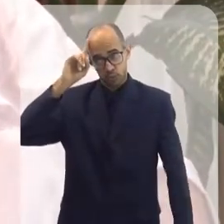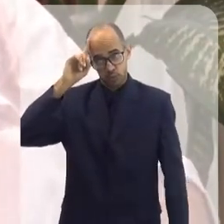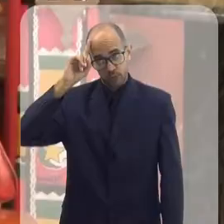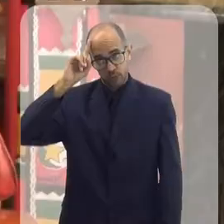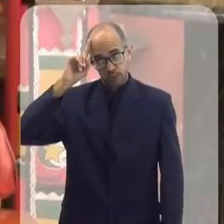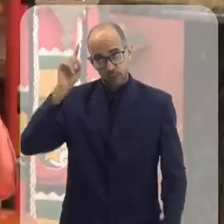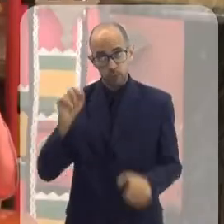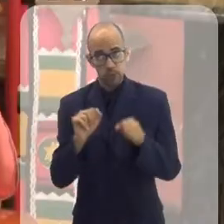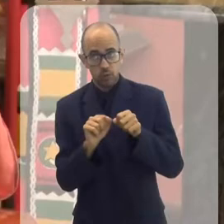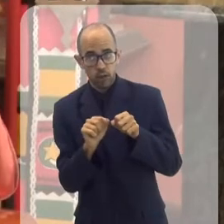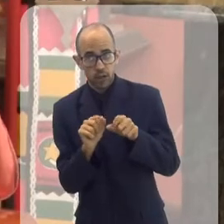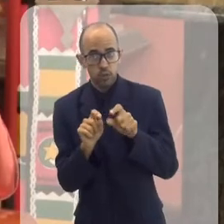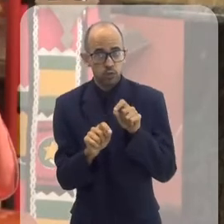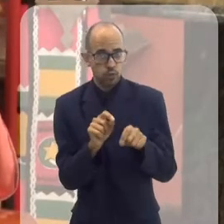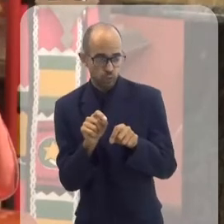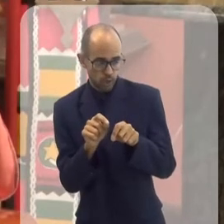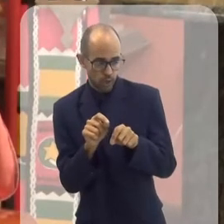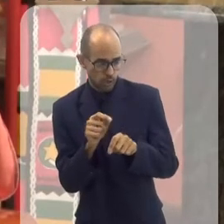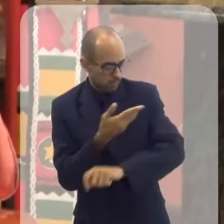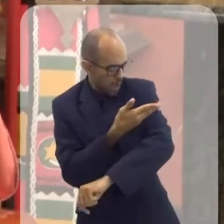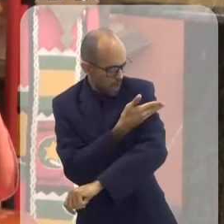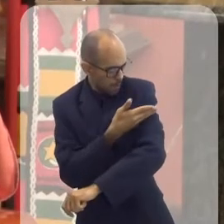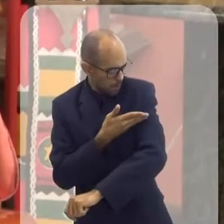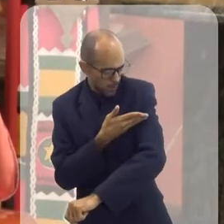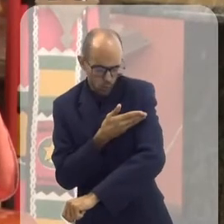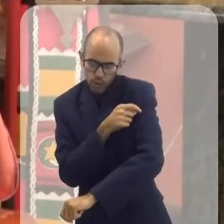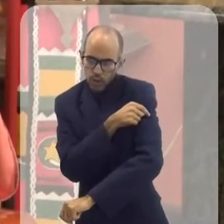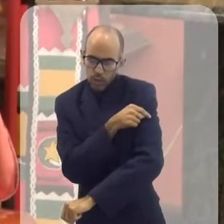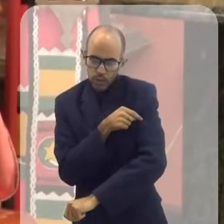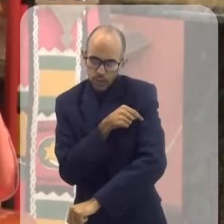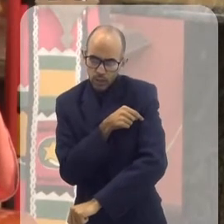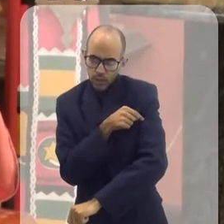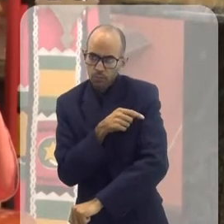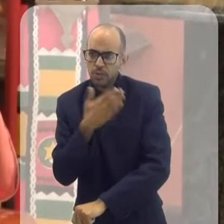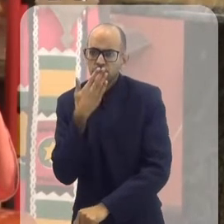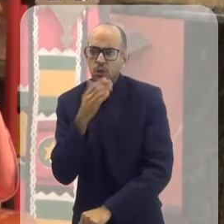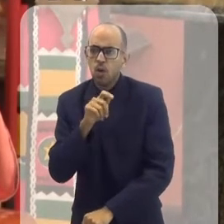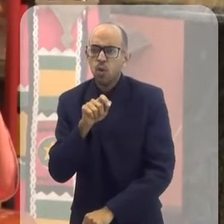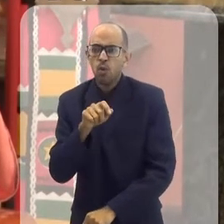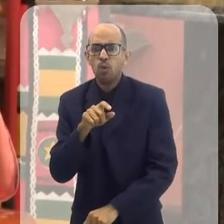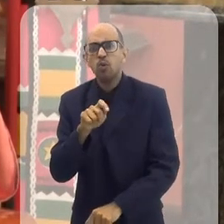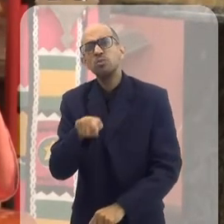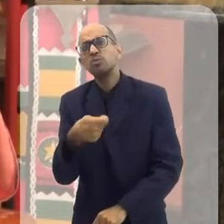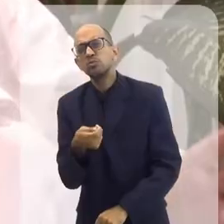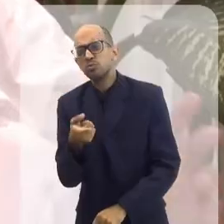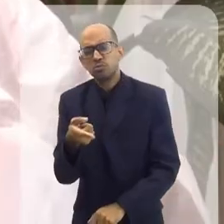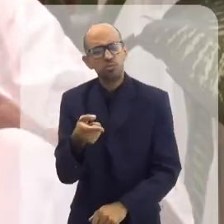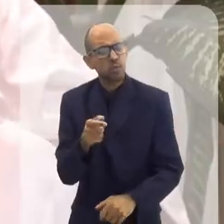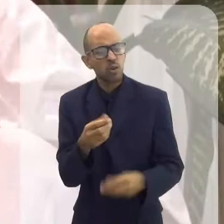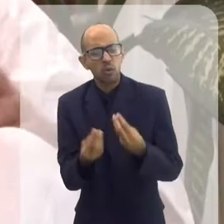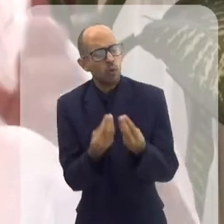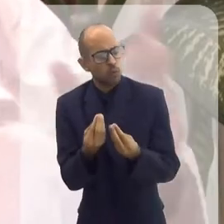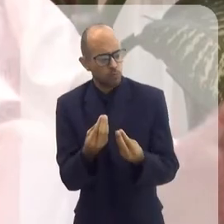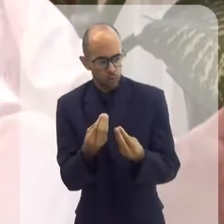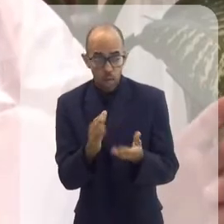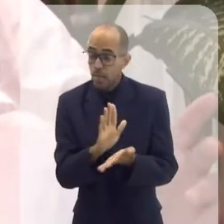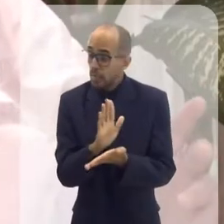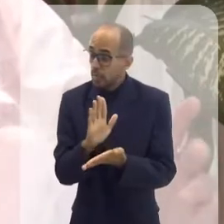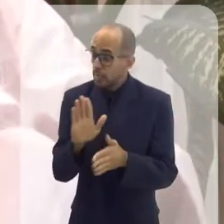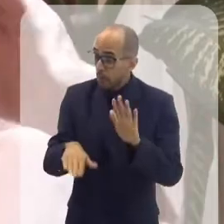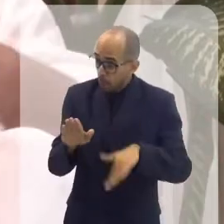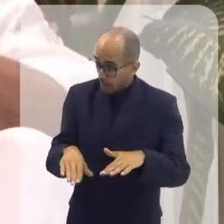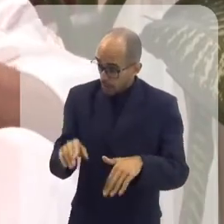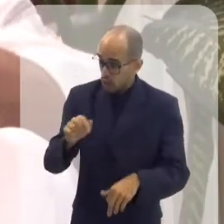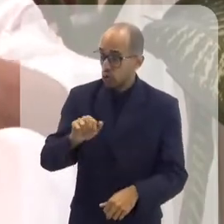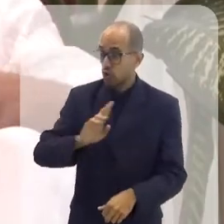cotidiano Então faz uma abertura na pessoa e qual é o símbolo aquele sempre vai variar de acordo com algumas